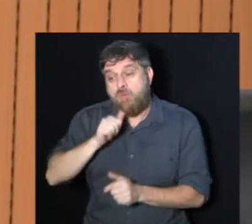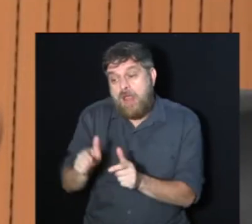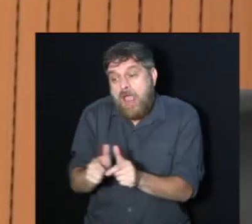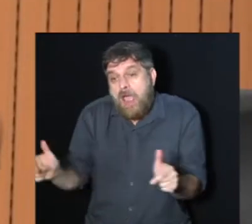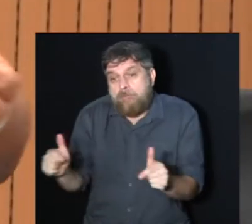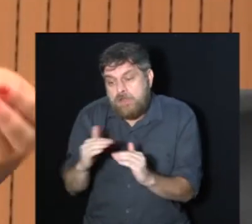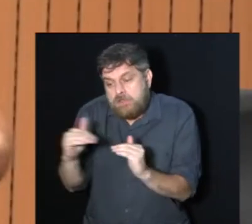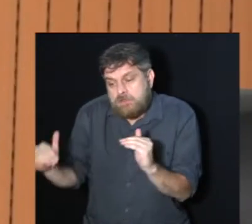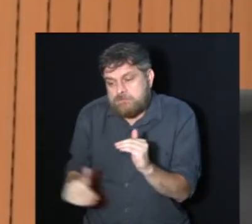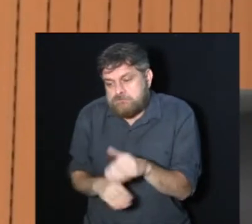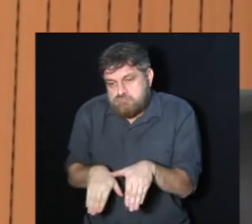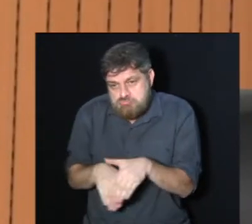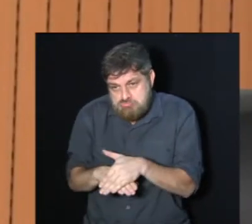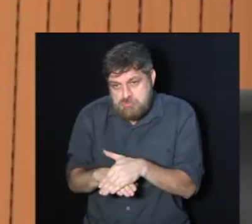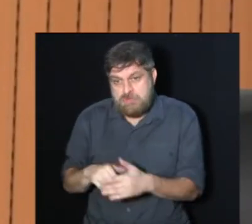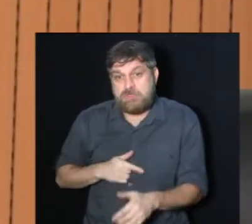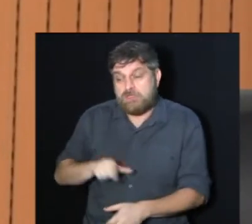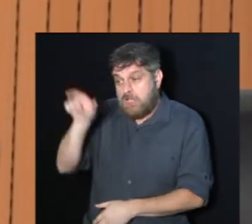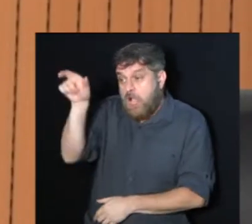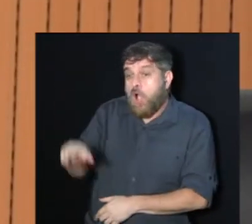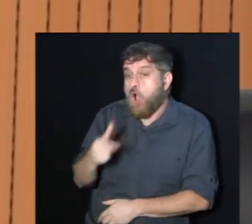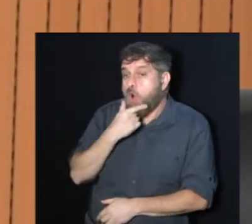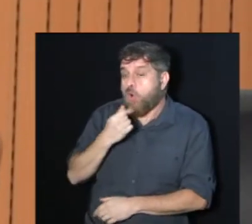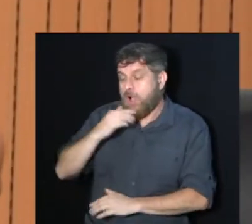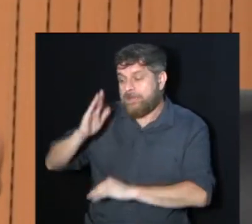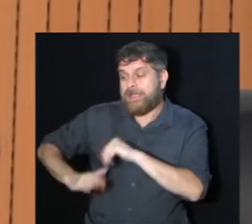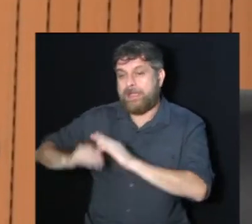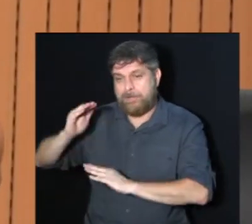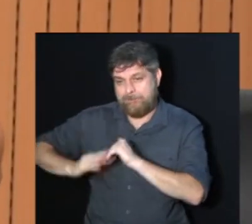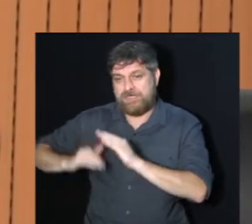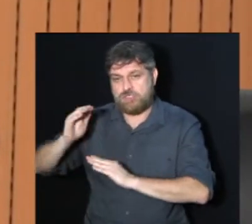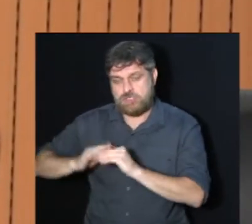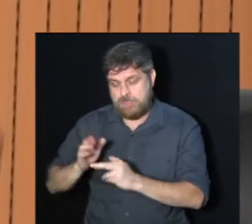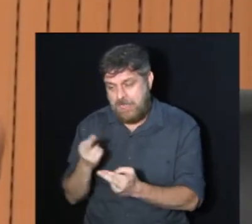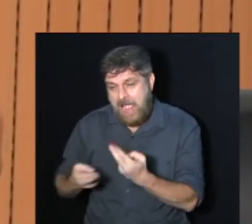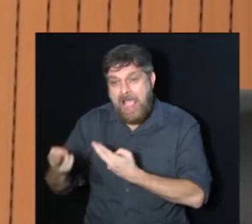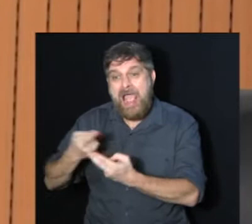que eu vou dizer que é o homem que, geralmente, pratica mais